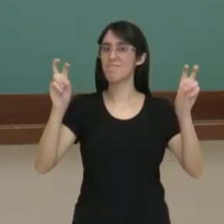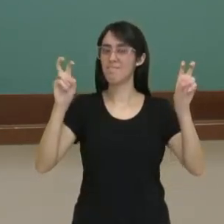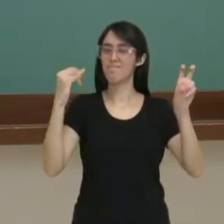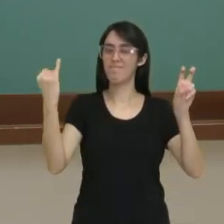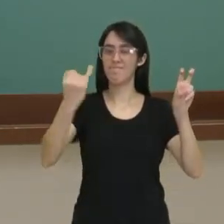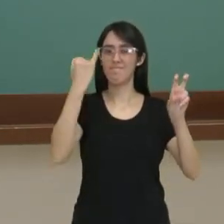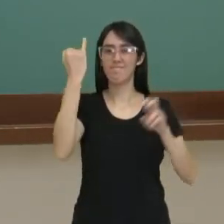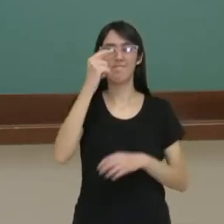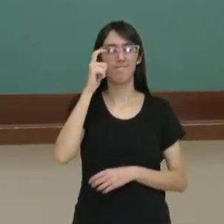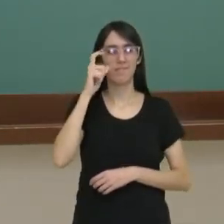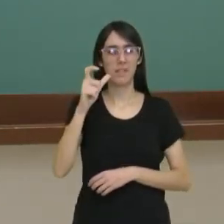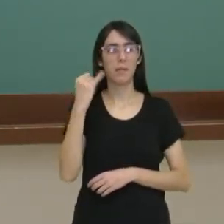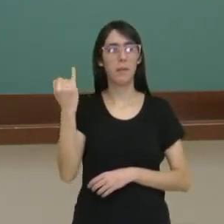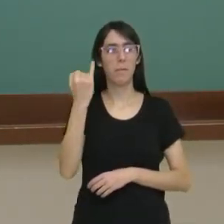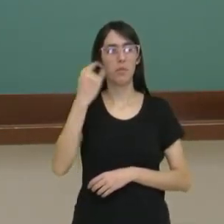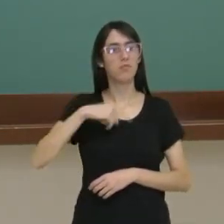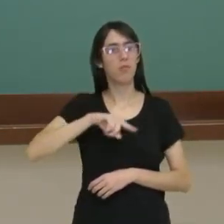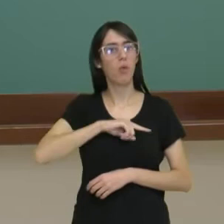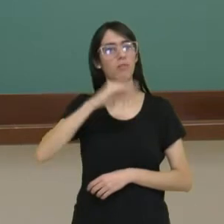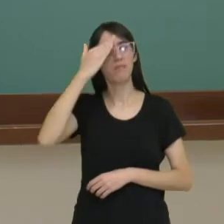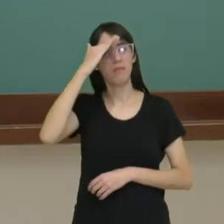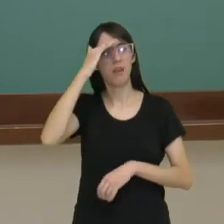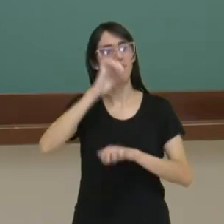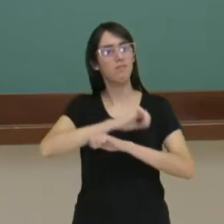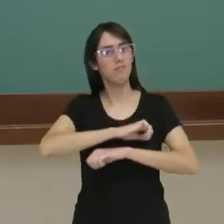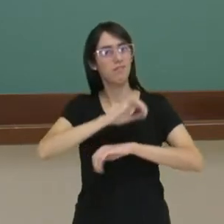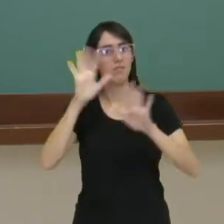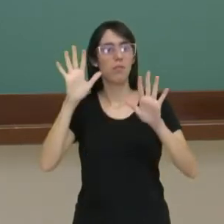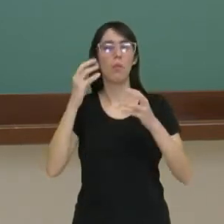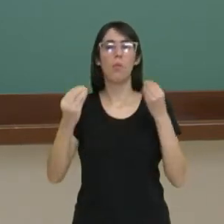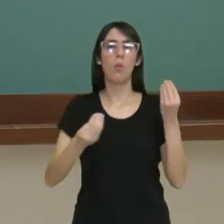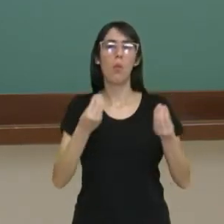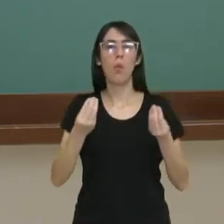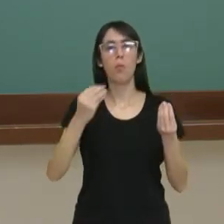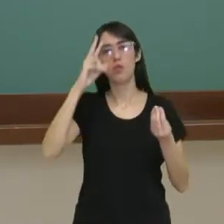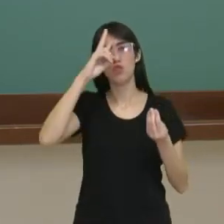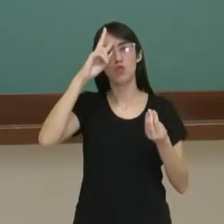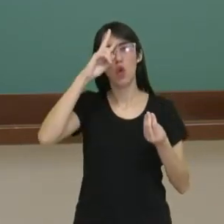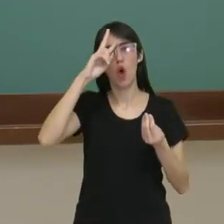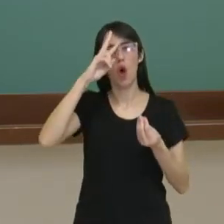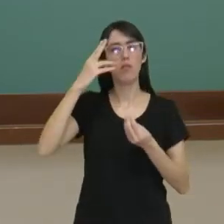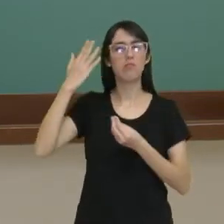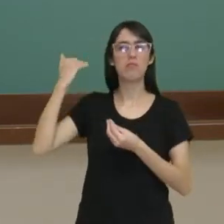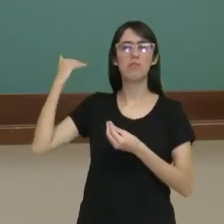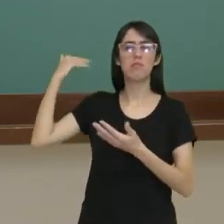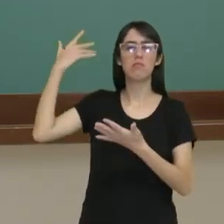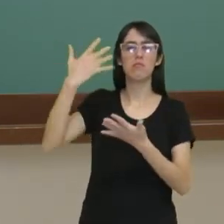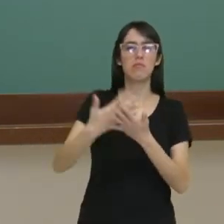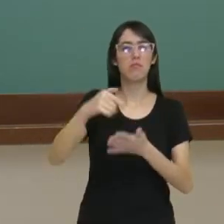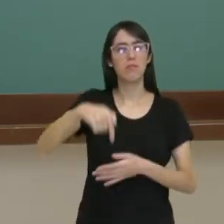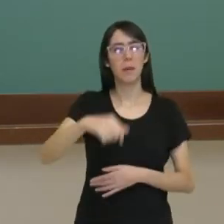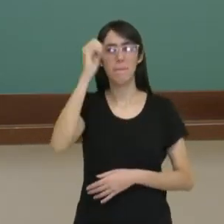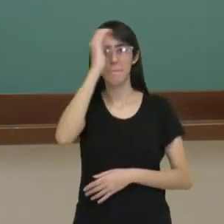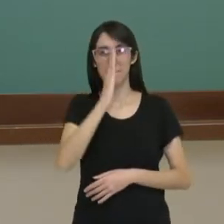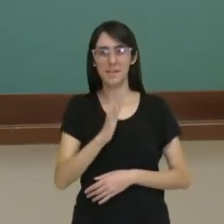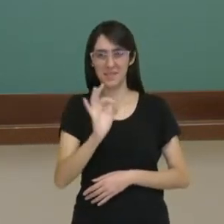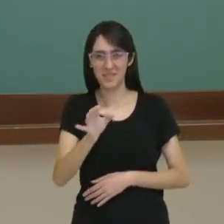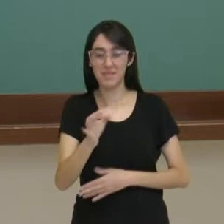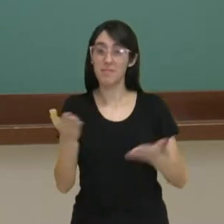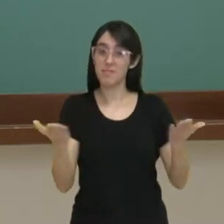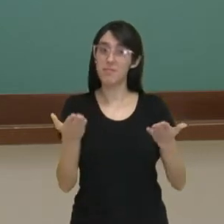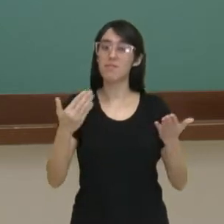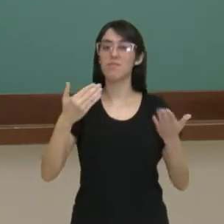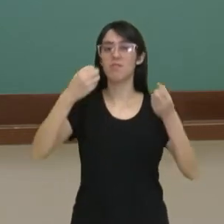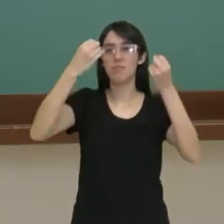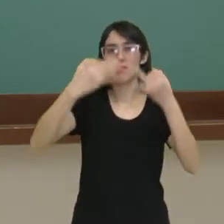que tema importante para a gente construir a nossa consciência histórica do país em que vivemos, não é? Então aqui nós vamos viajar